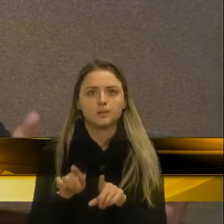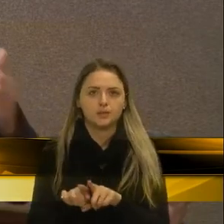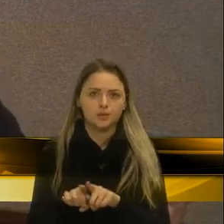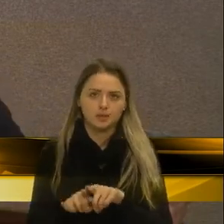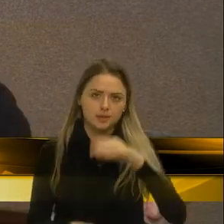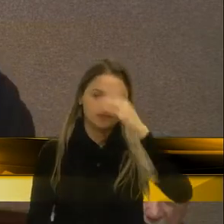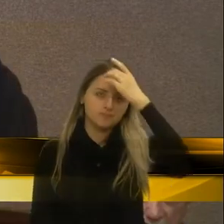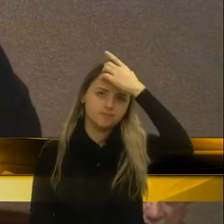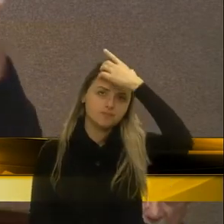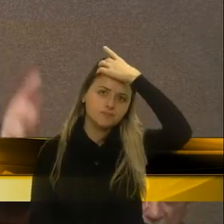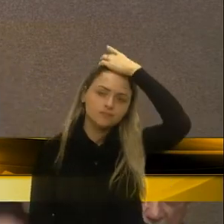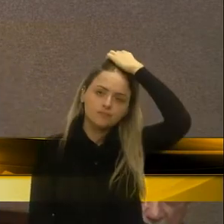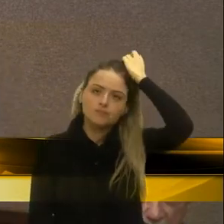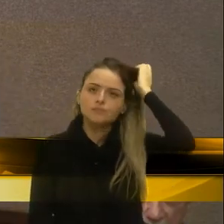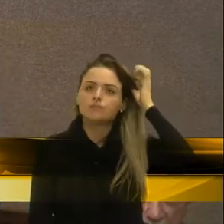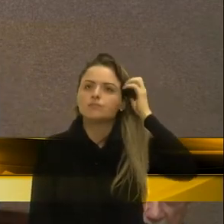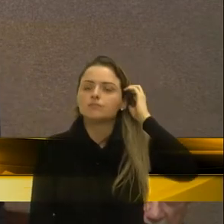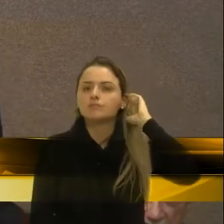Então,